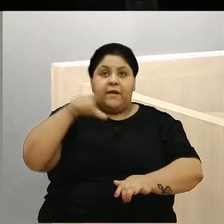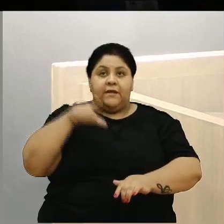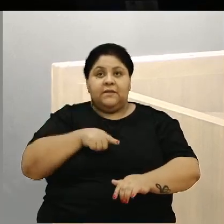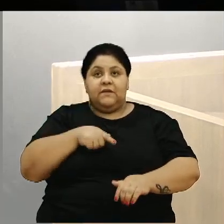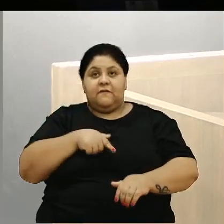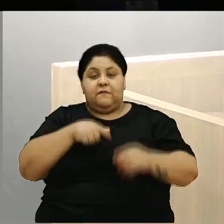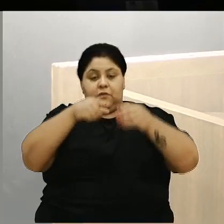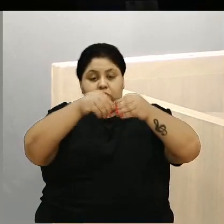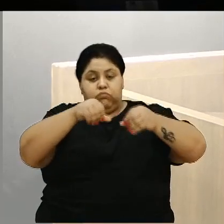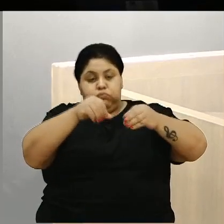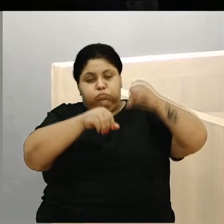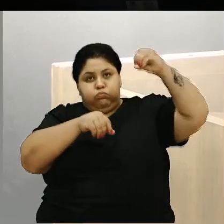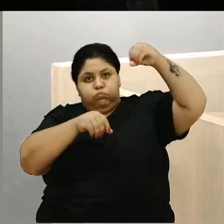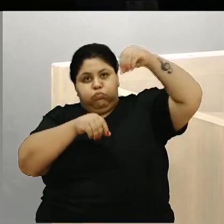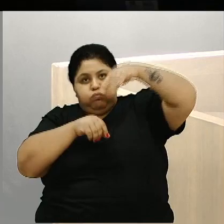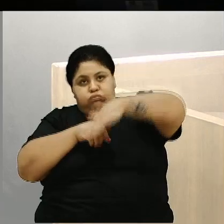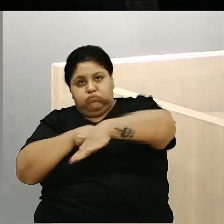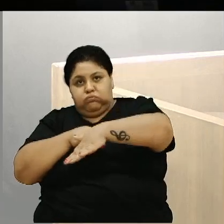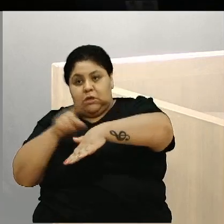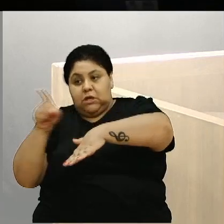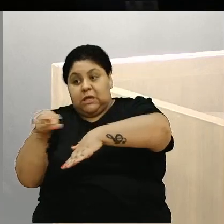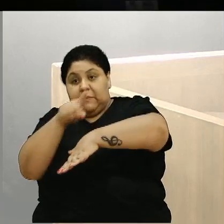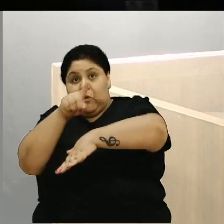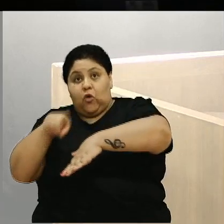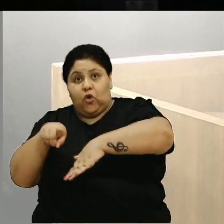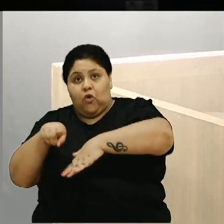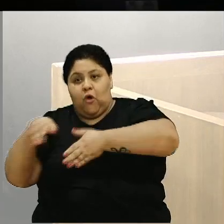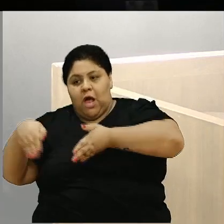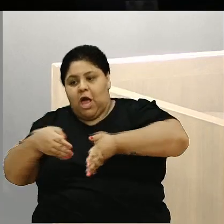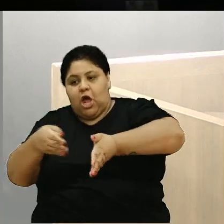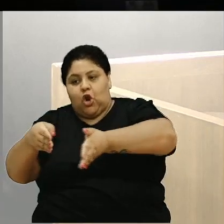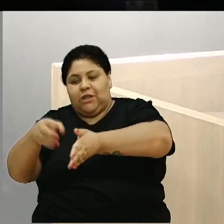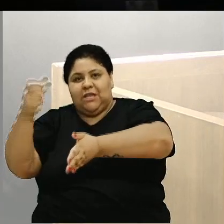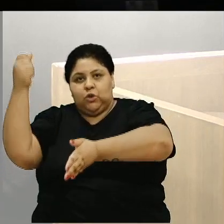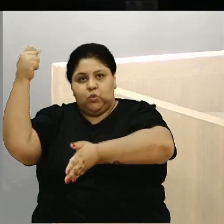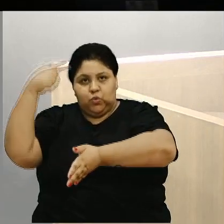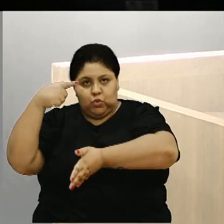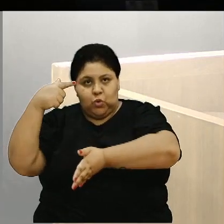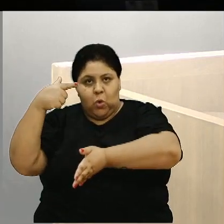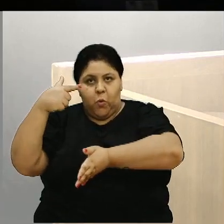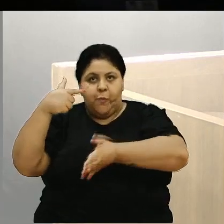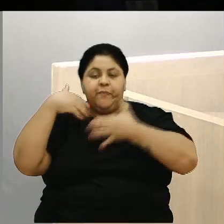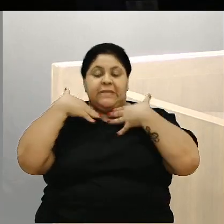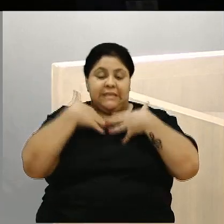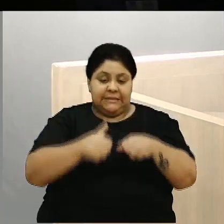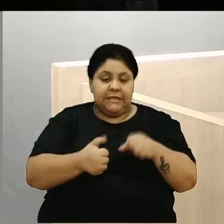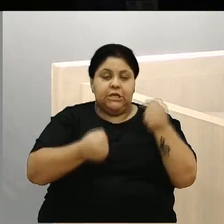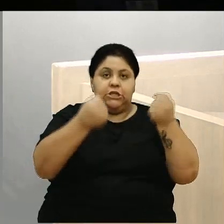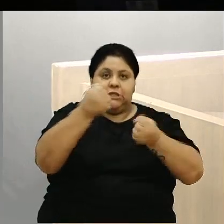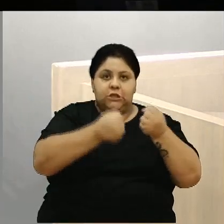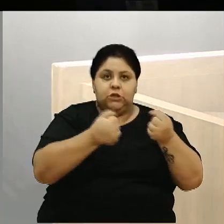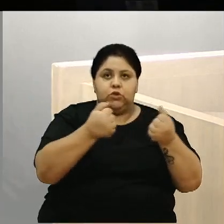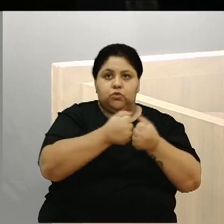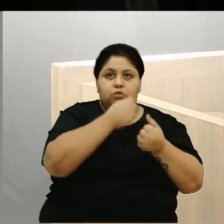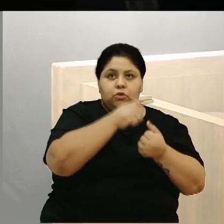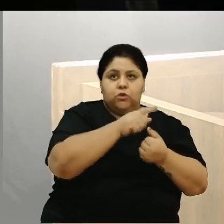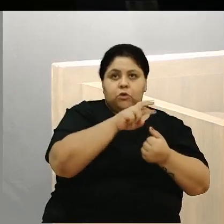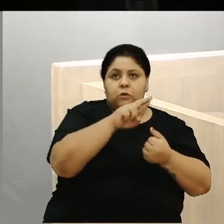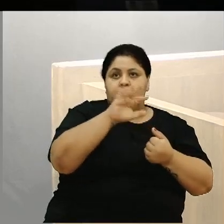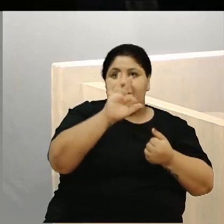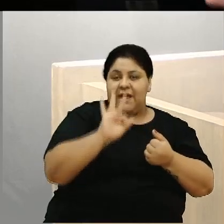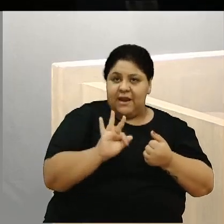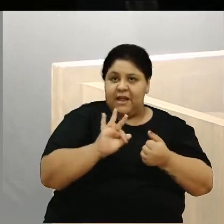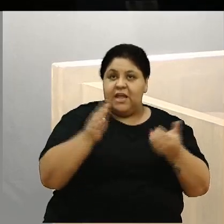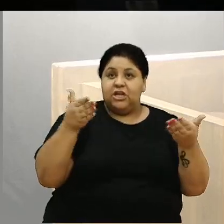obstruiu a região da Rota do Sol. A Secretaria de Trânsito, né, juntamente ali com PRF e PRE já